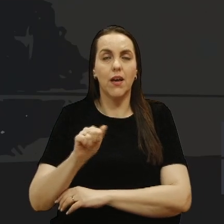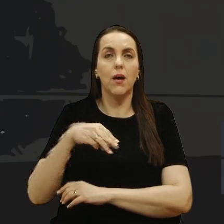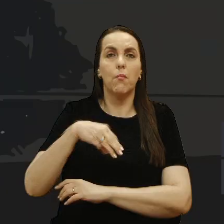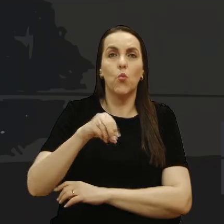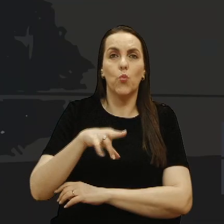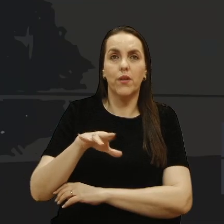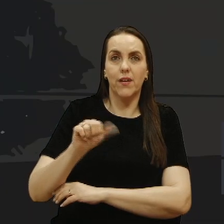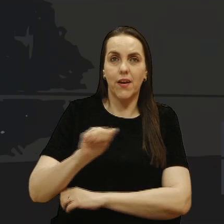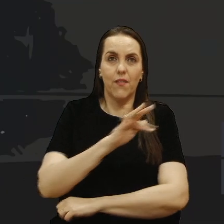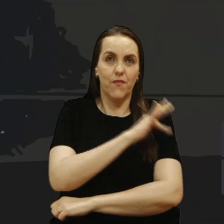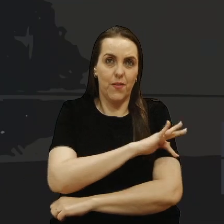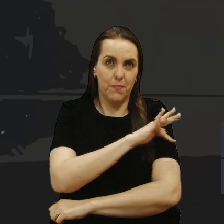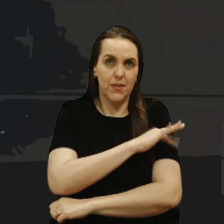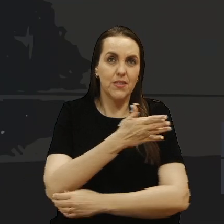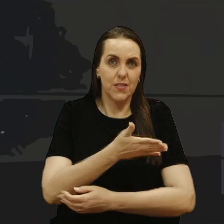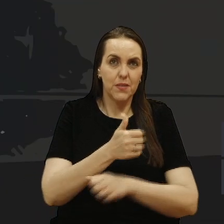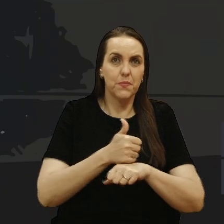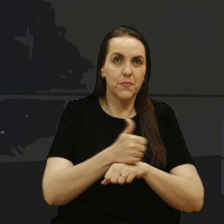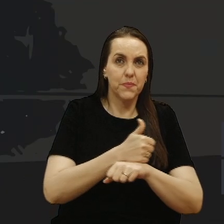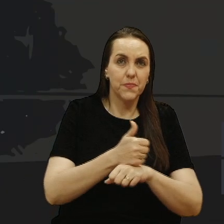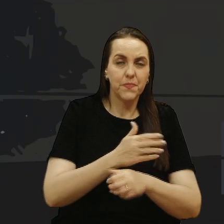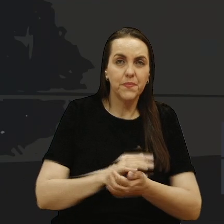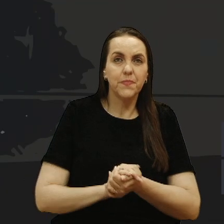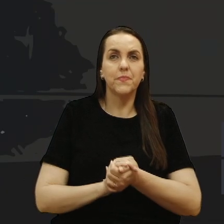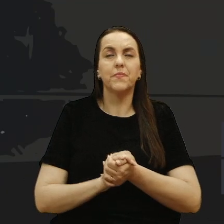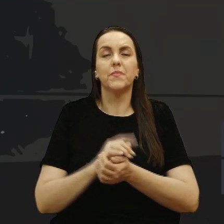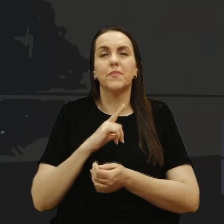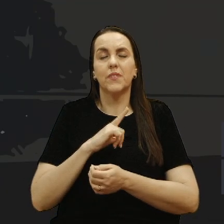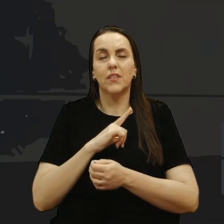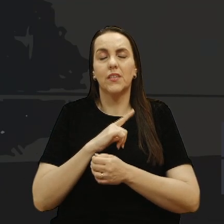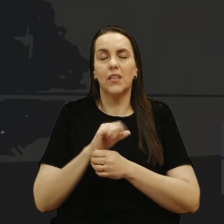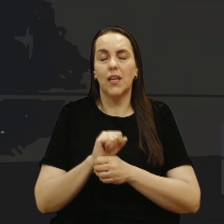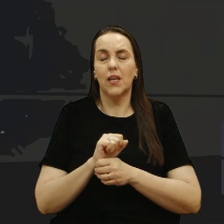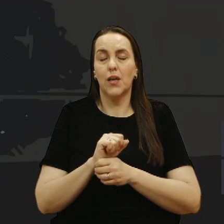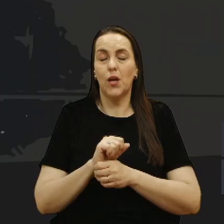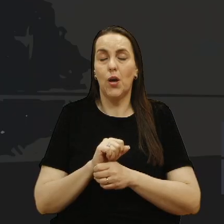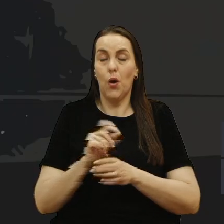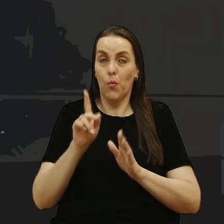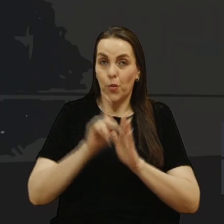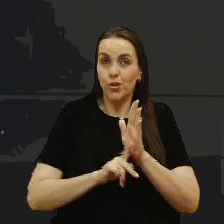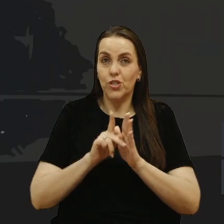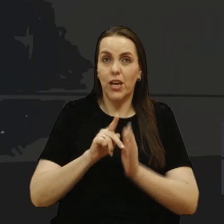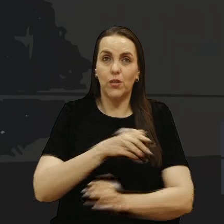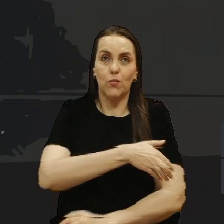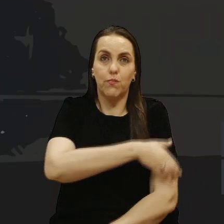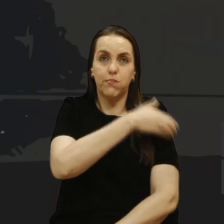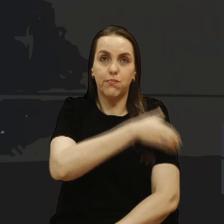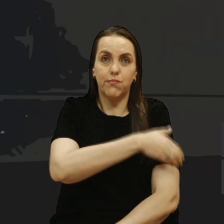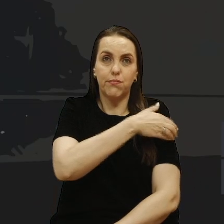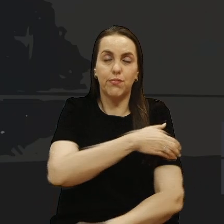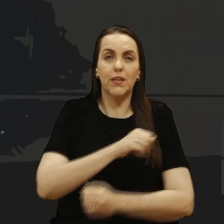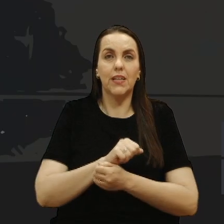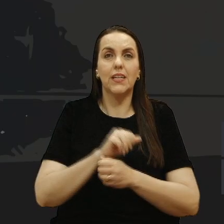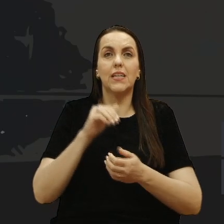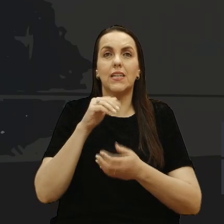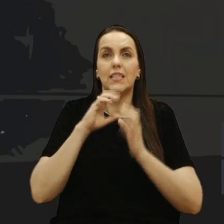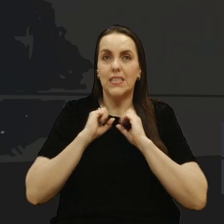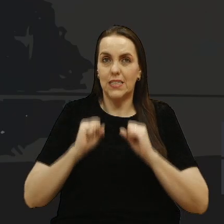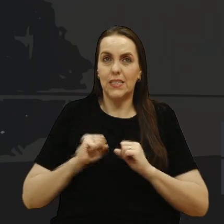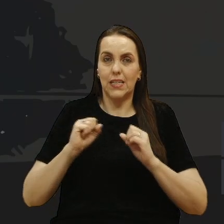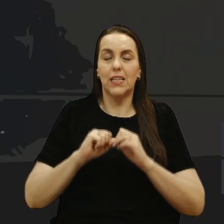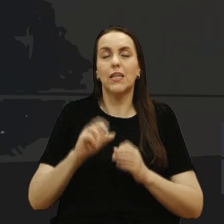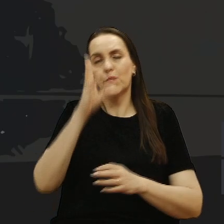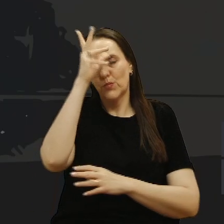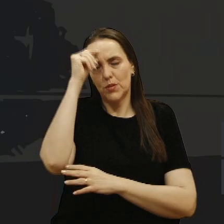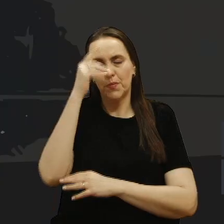que é farmacêutica e que está à frente desse projeto do sensor, né, do Libre na Secretaria Municipal de Saúde. A